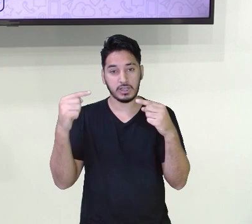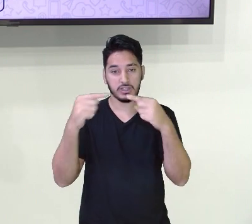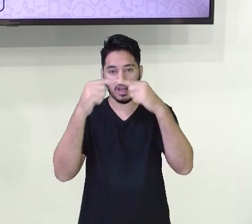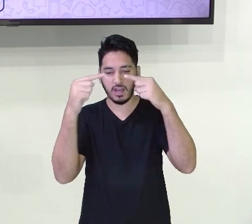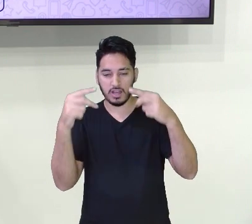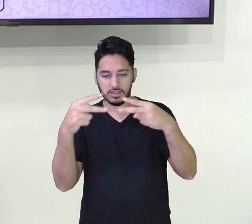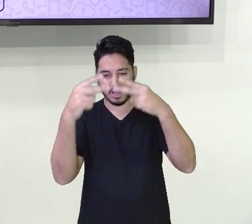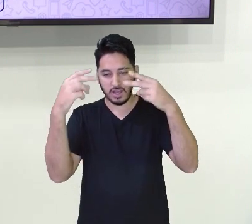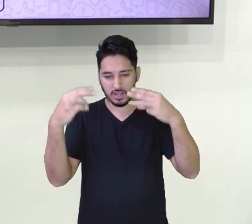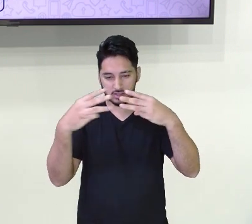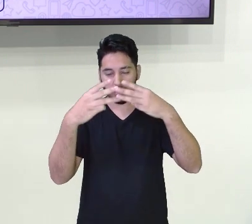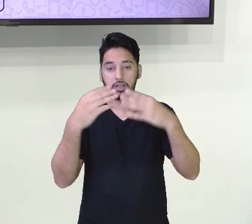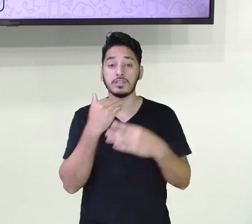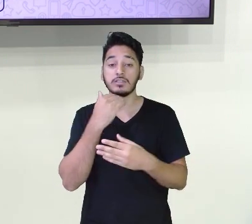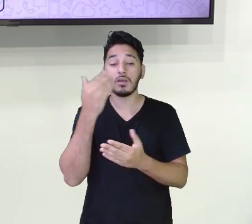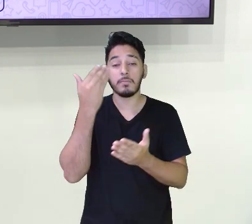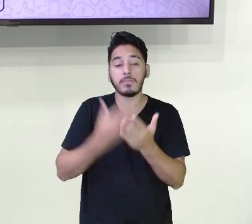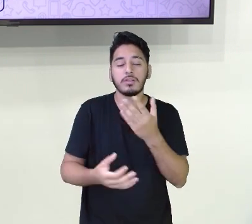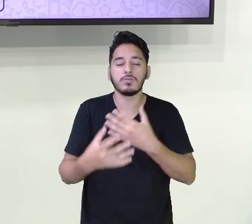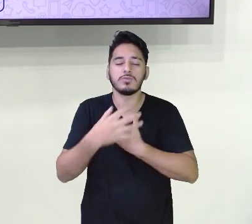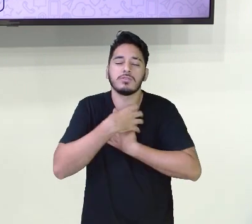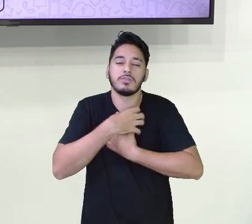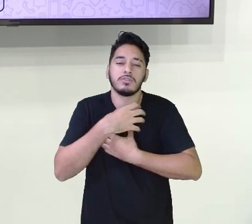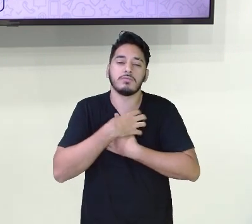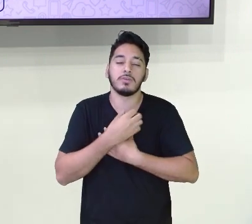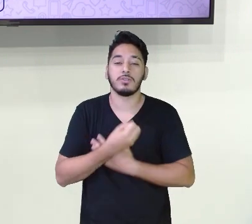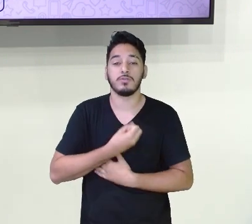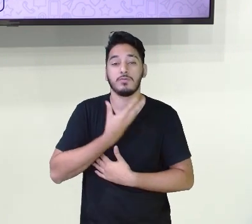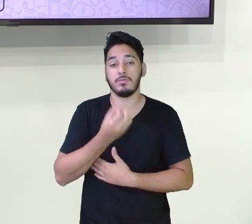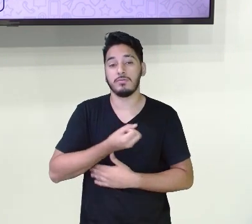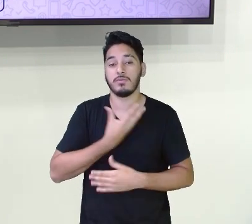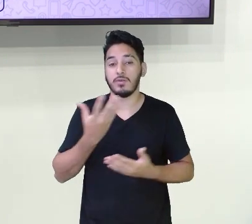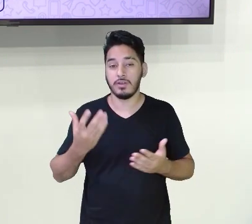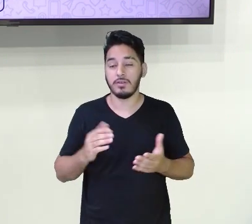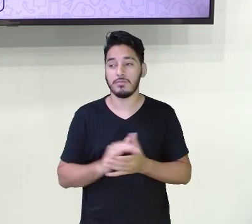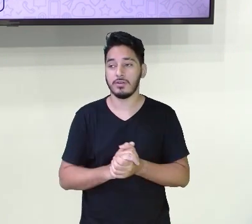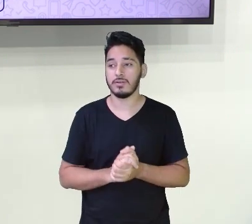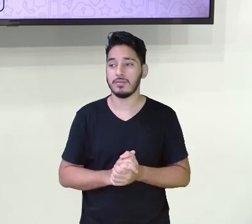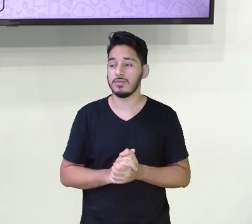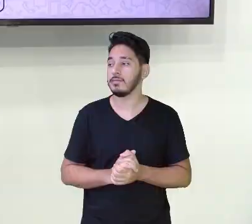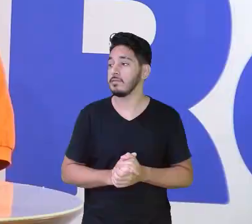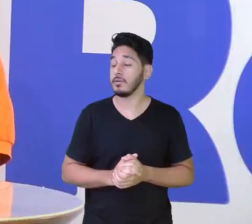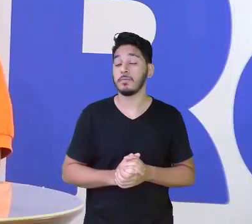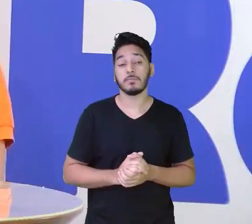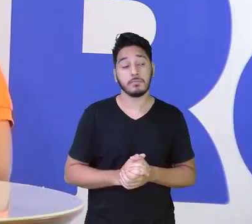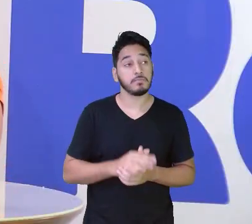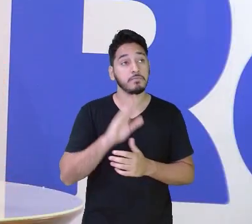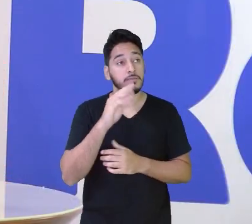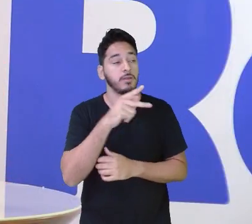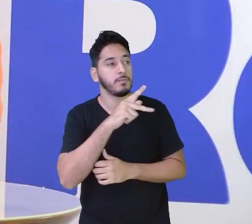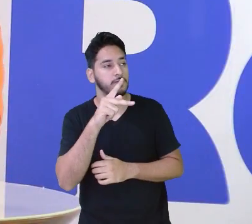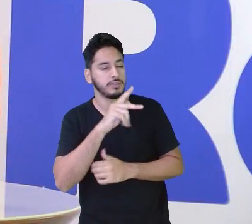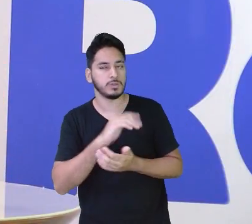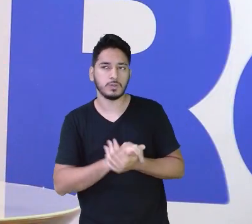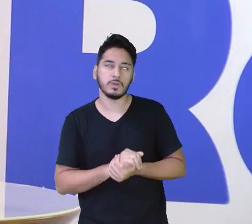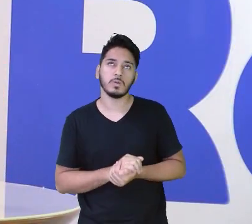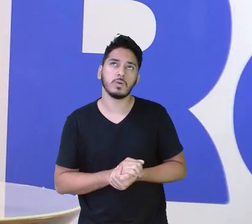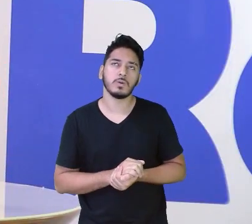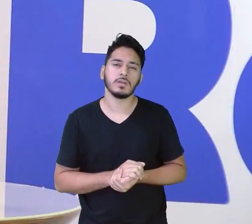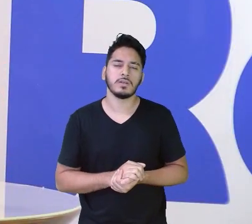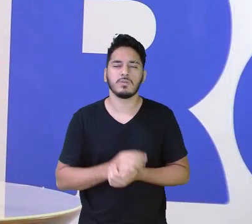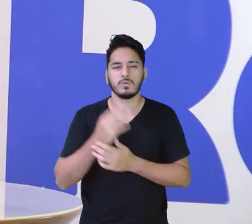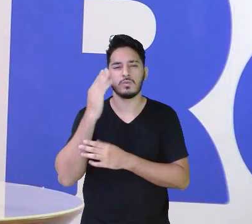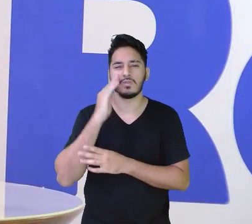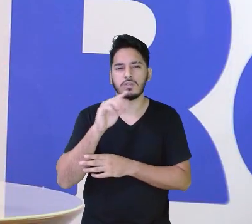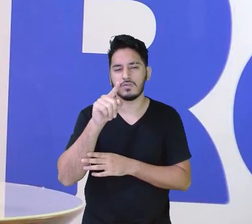sem perder o sentimento daquele poema que está sendo ali registrado. Inclusive, professor, em relação a... Eu não